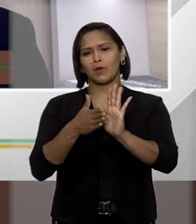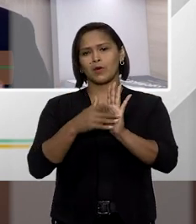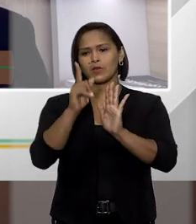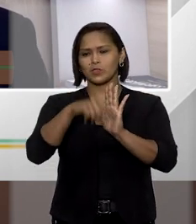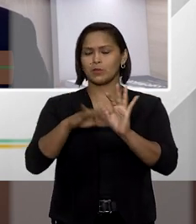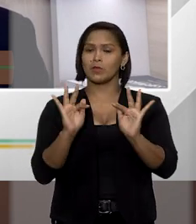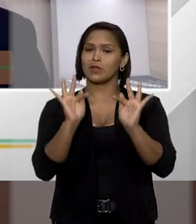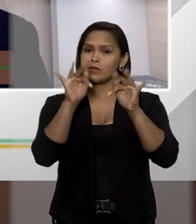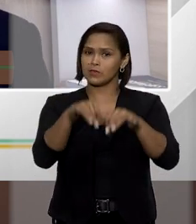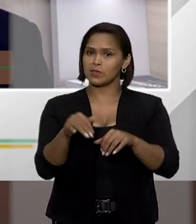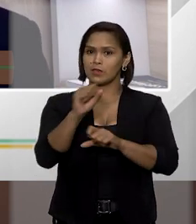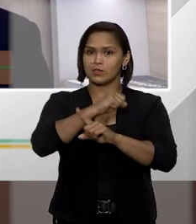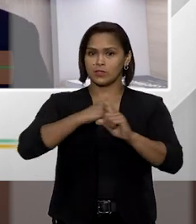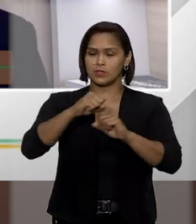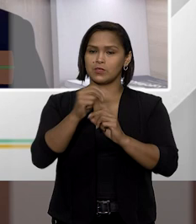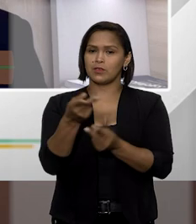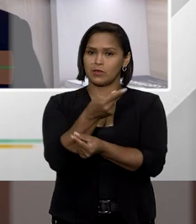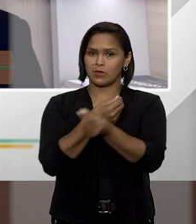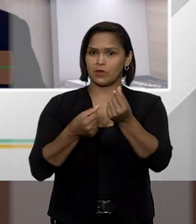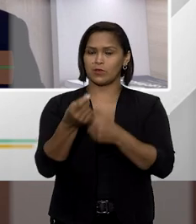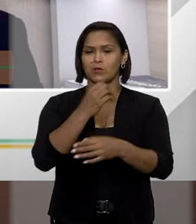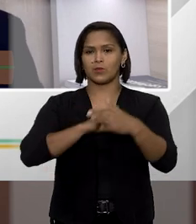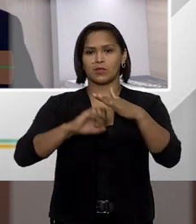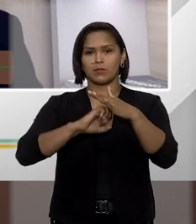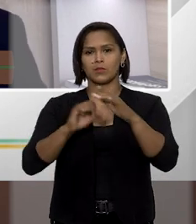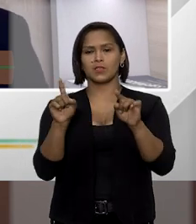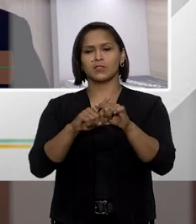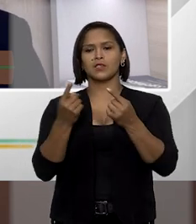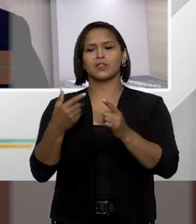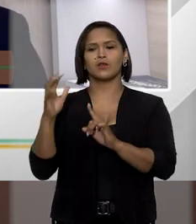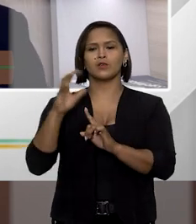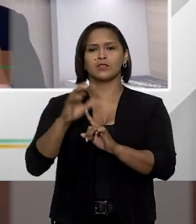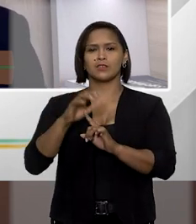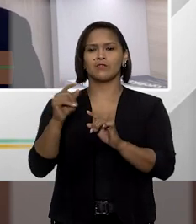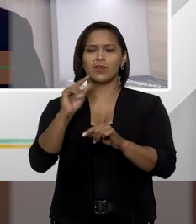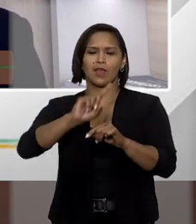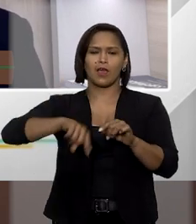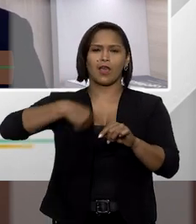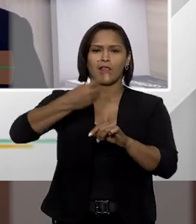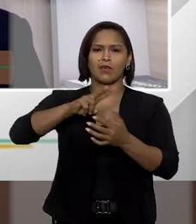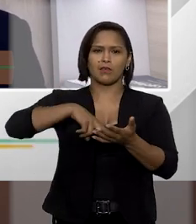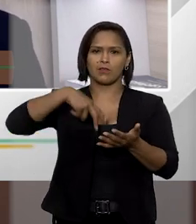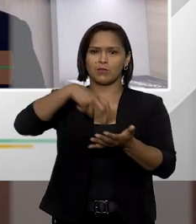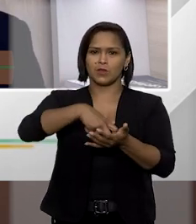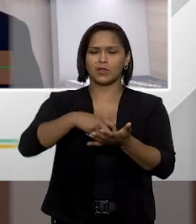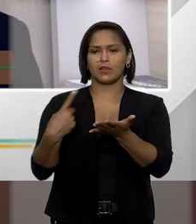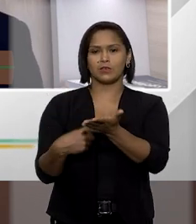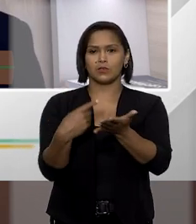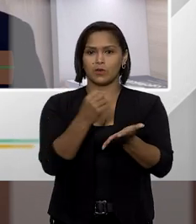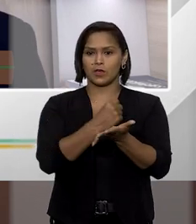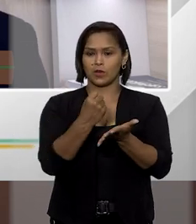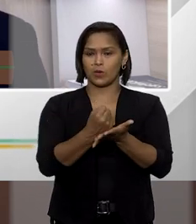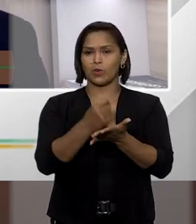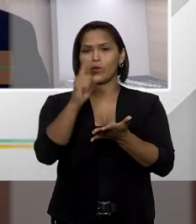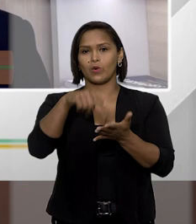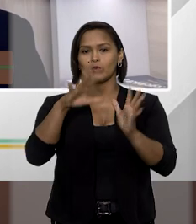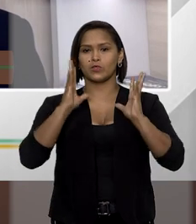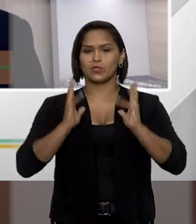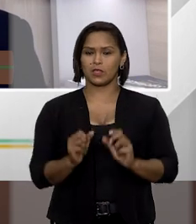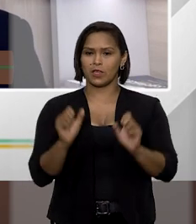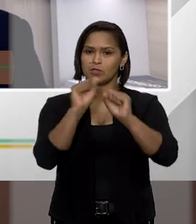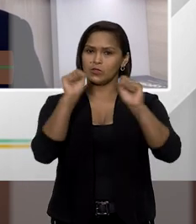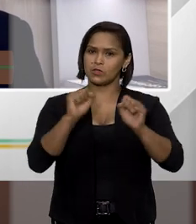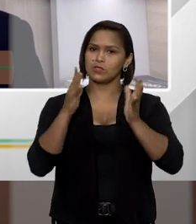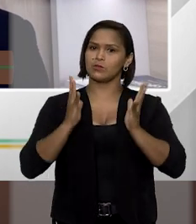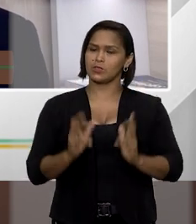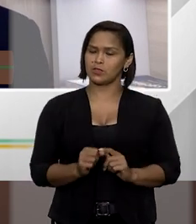para a finalidade social e econômica da empresa. Então, esses efeitos extrapenais do acordo de integridade, do sistema